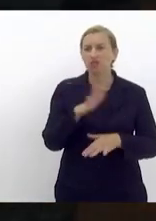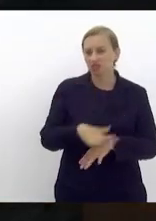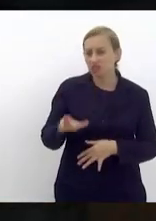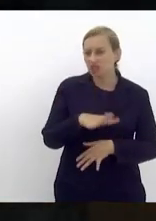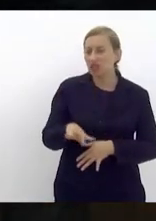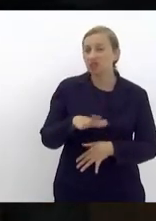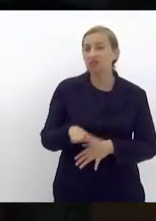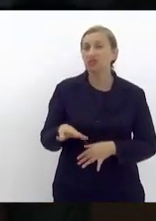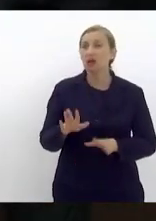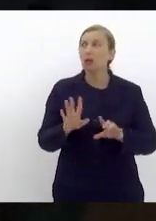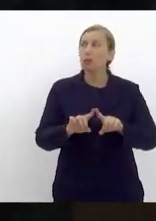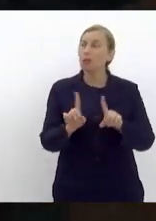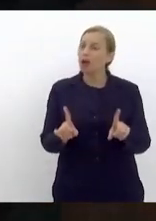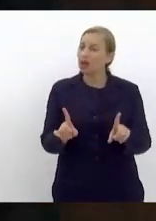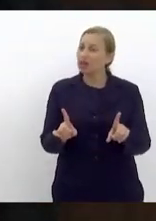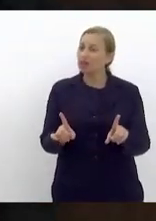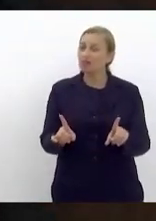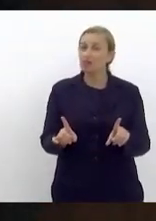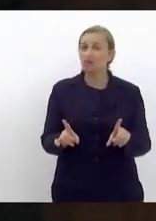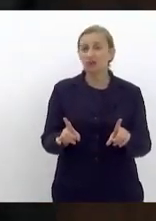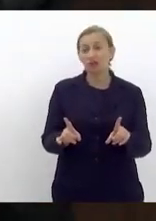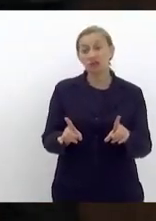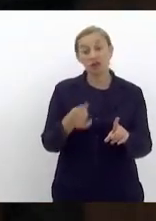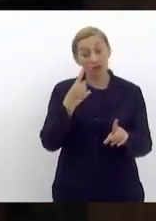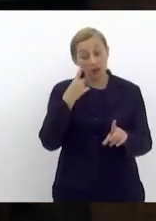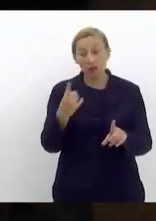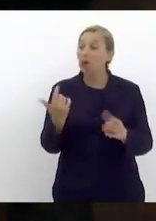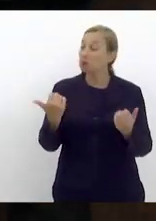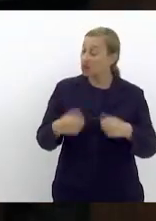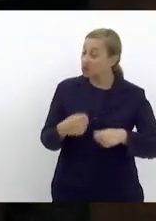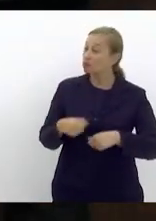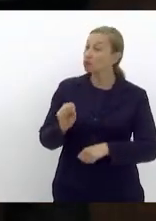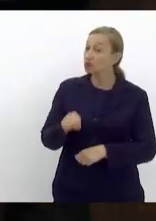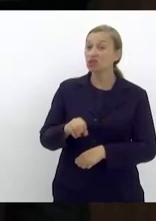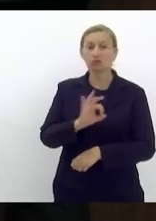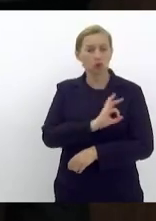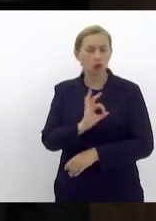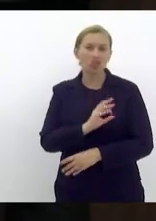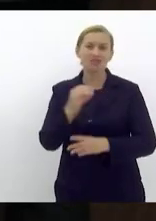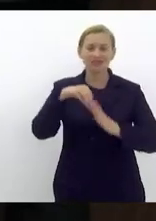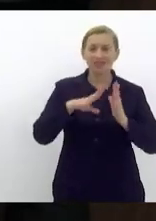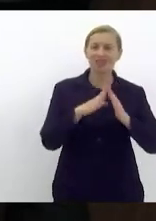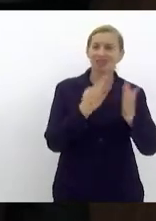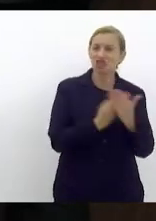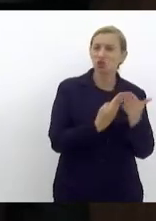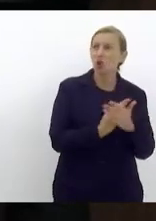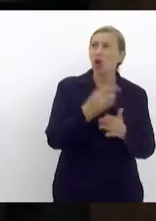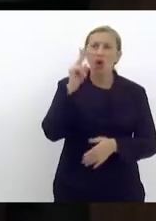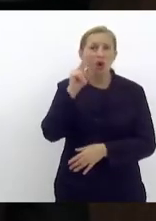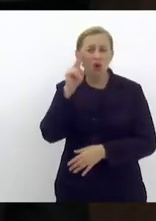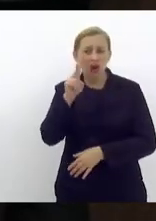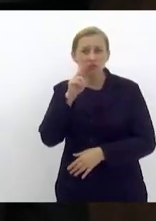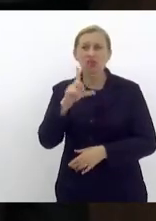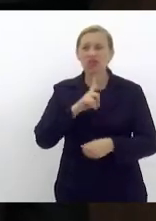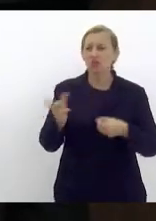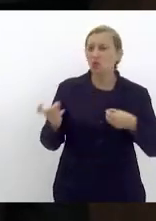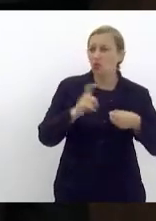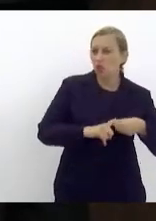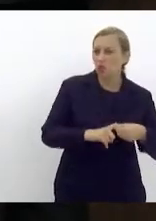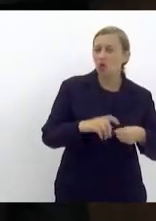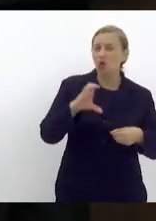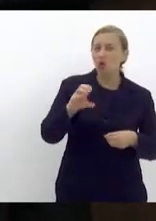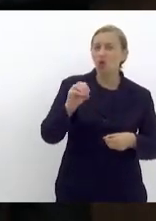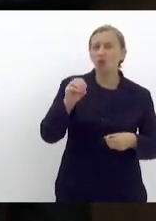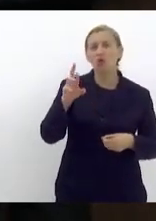crianças, mas fica ali um grande exemplo que nós precisamos sim de policiais nas escolas. Eu me lembro que tínhamos um convênio do